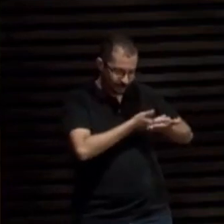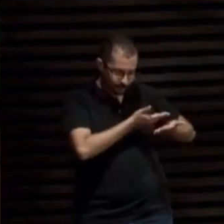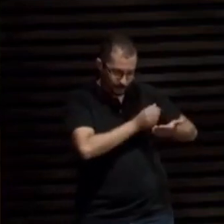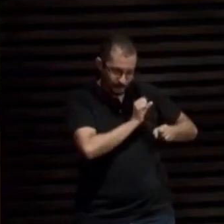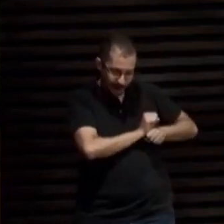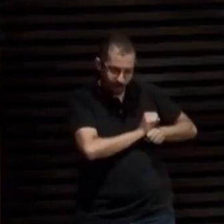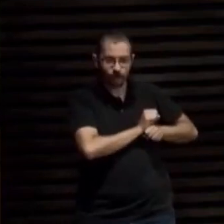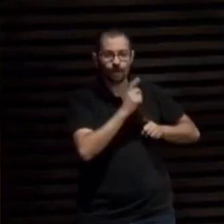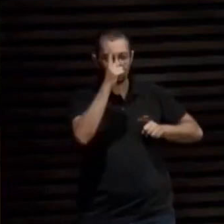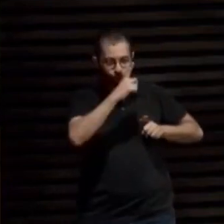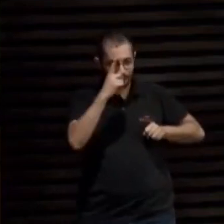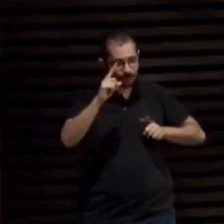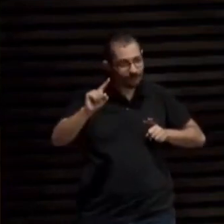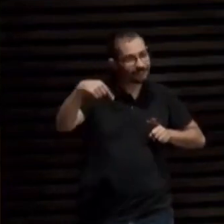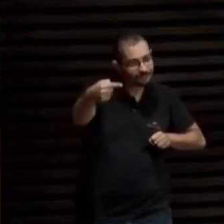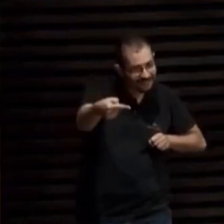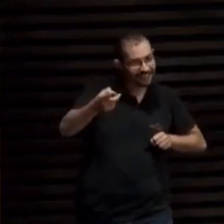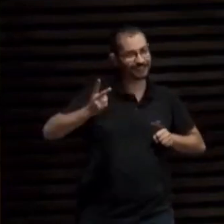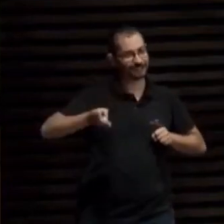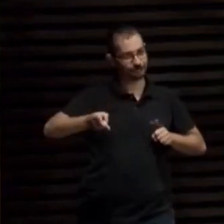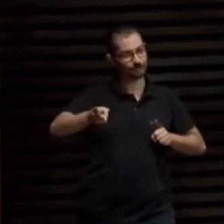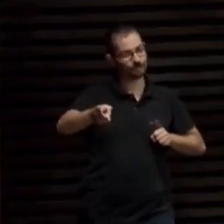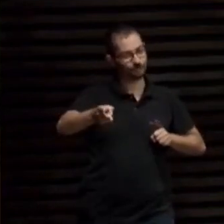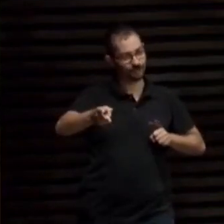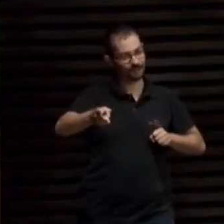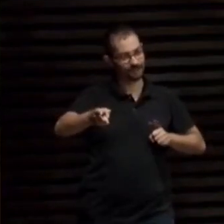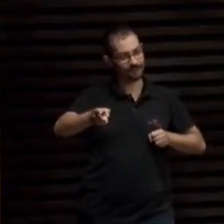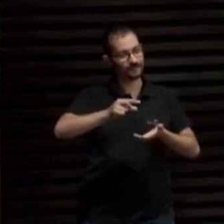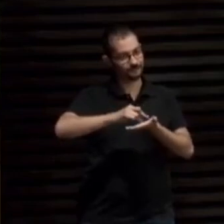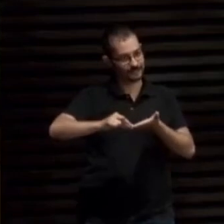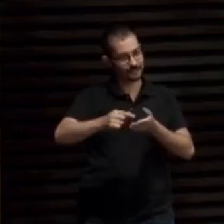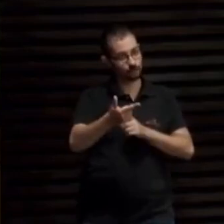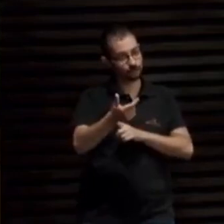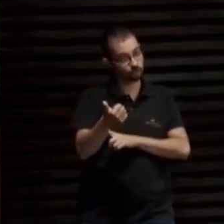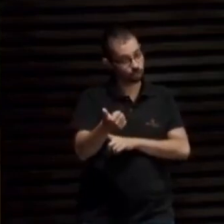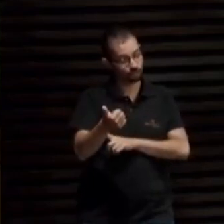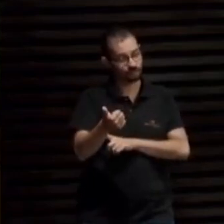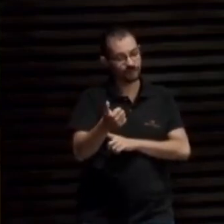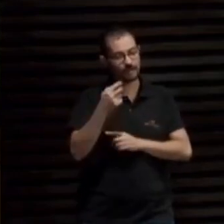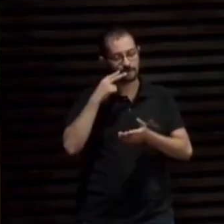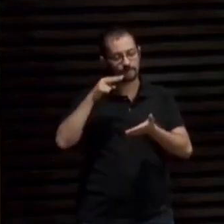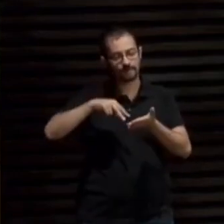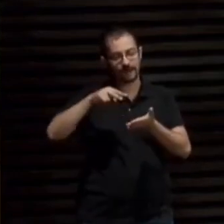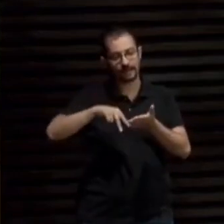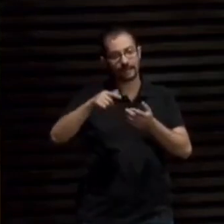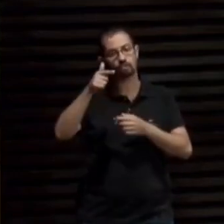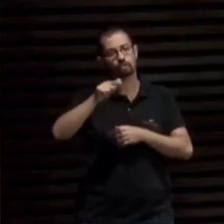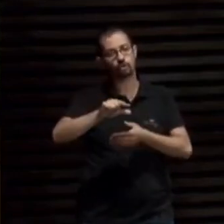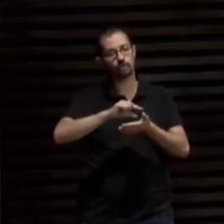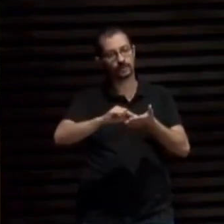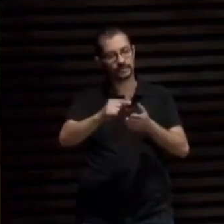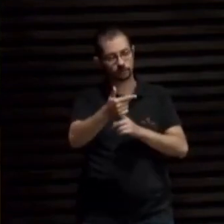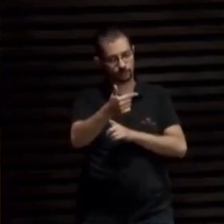Pode ter certeza, nós estamos no versículo 21. Eu quero só ler outra vez o versículo 21, por